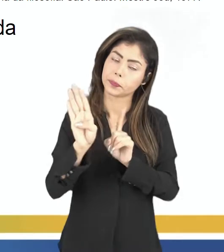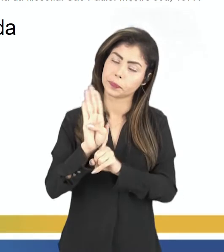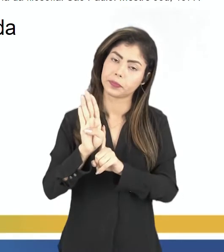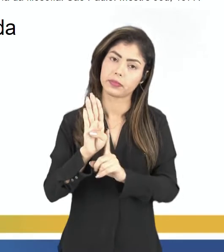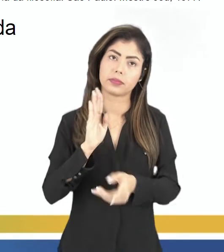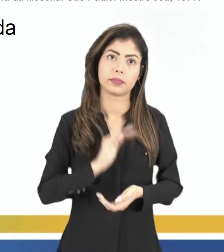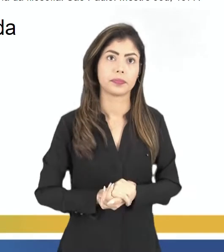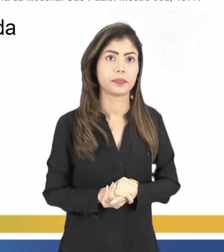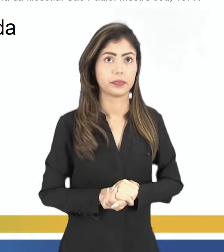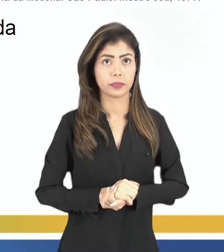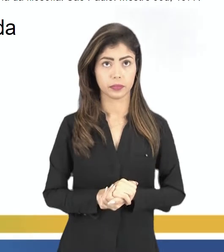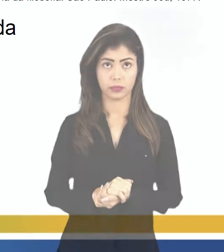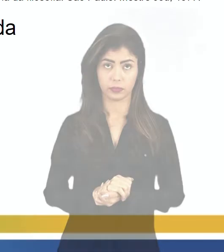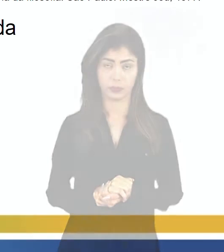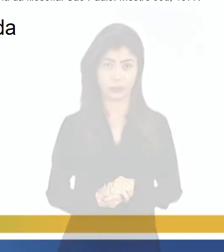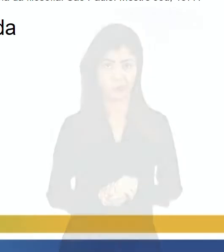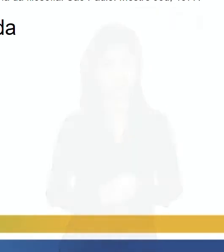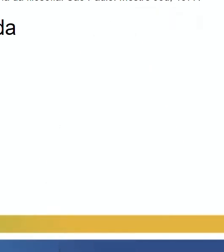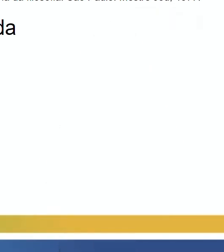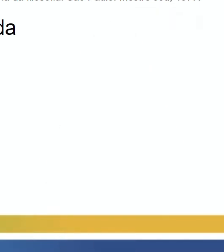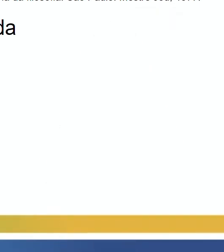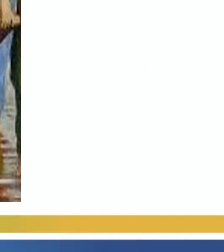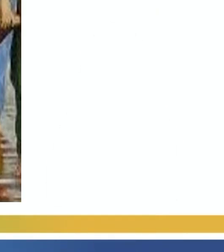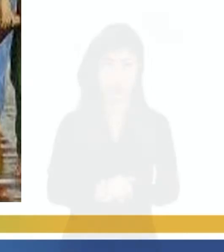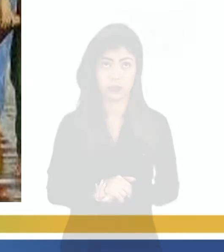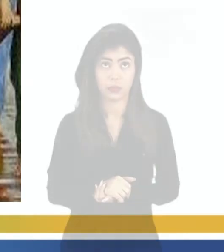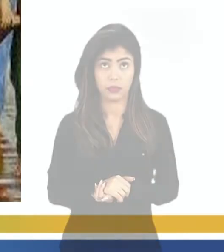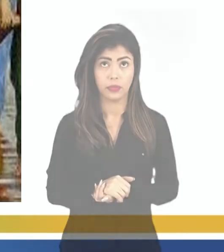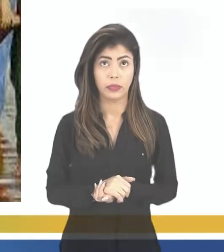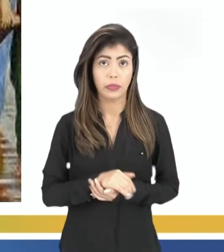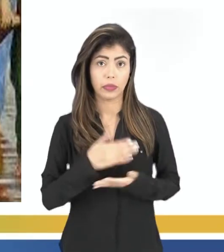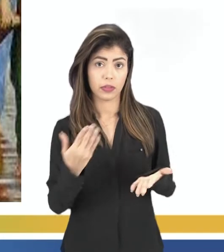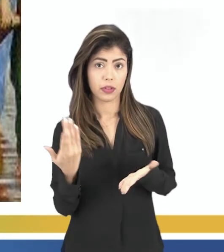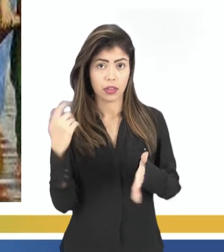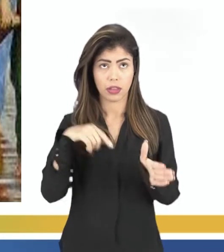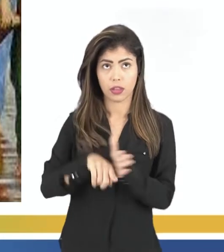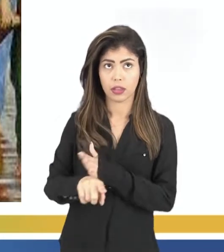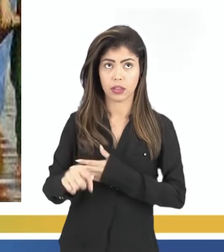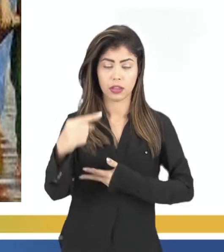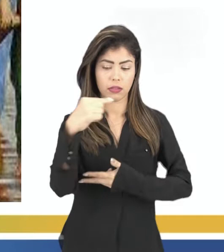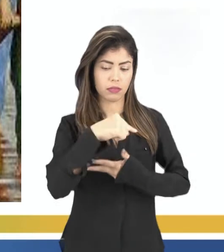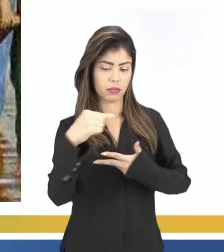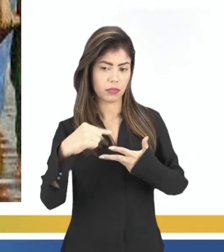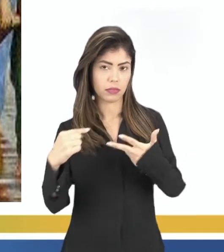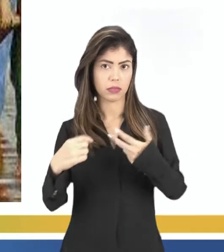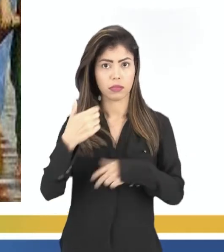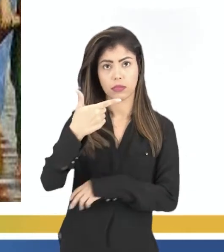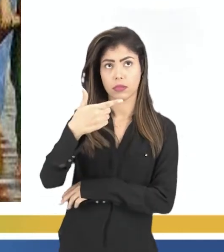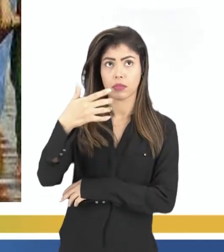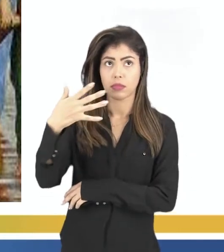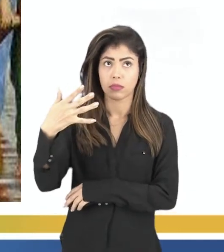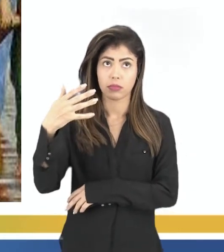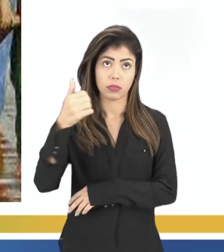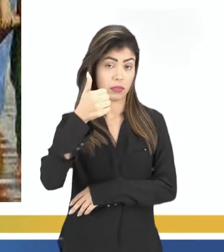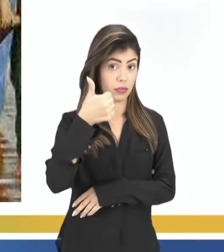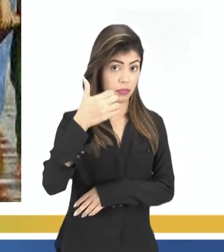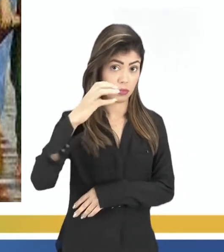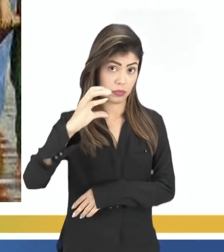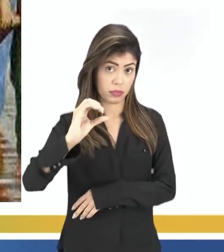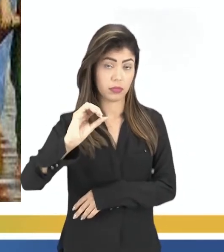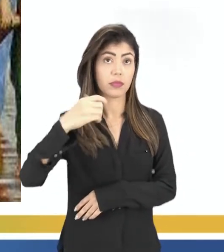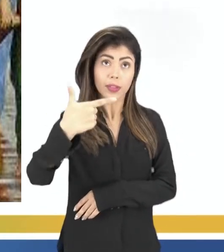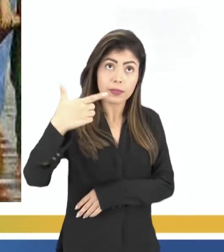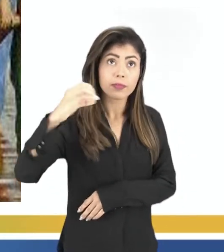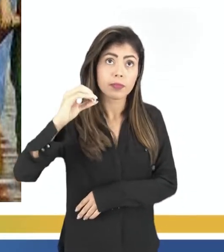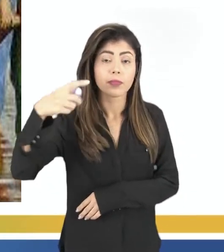gente, sustentação do método dialético. Vamos para a próxima questão? Olha, essa é uma questão do Enem de 2014. É uma questão que tem quase 6 anos,